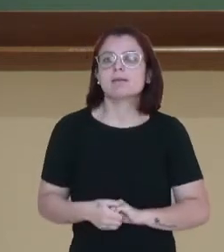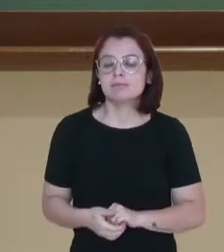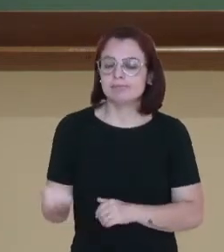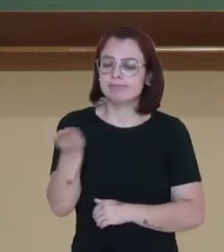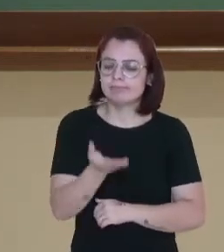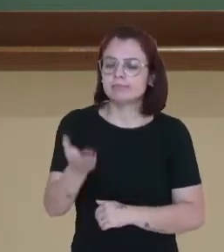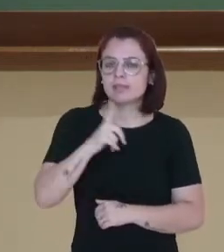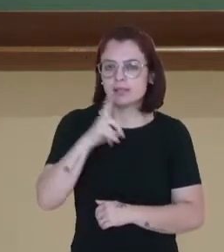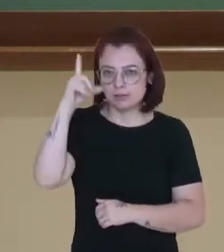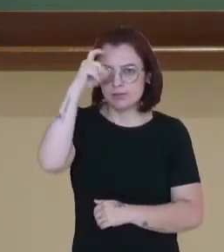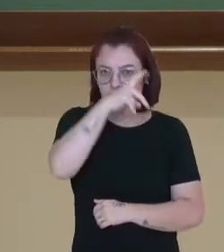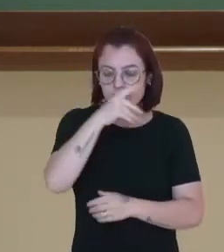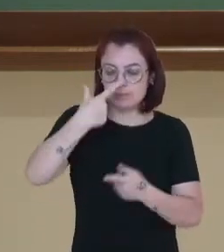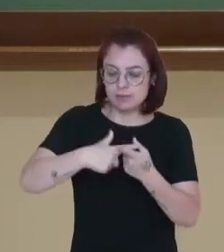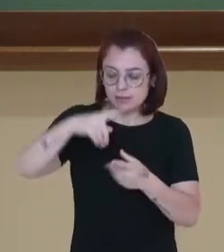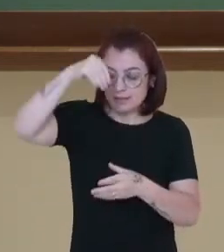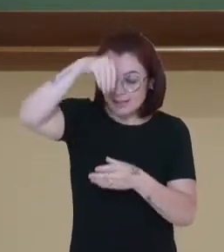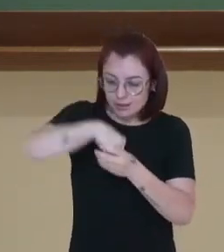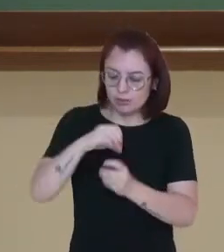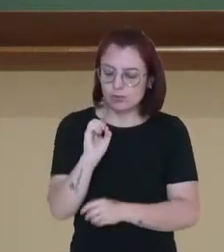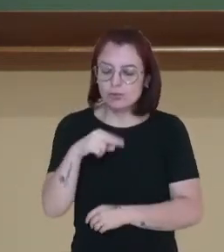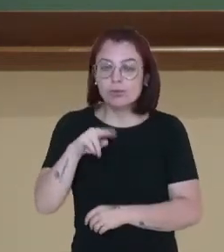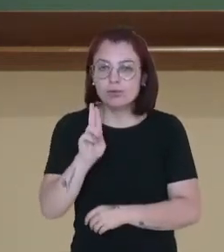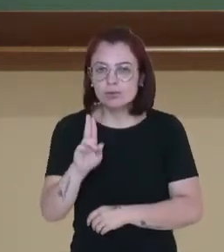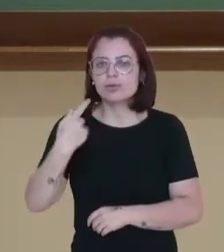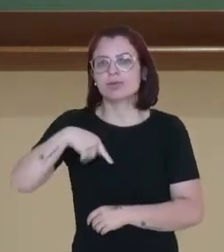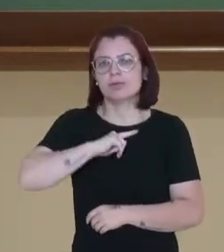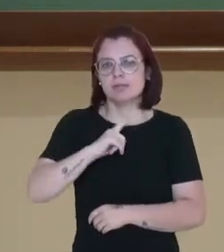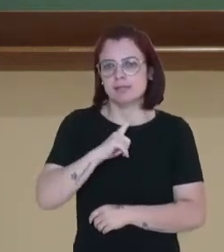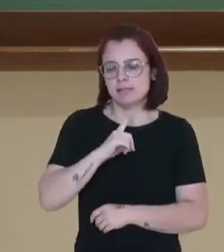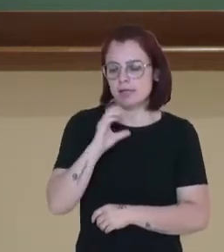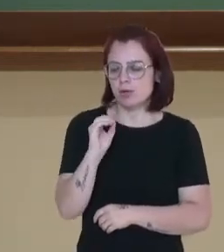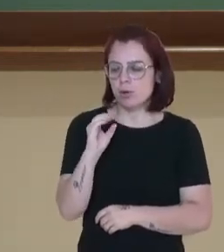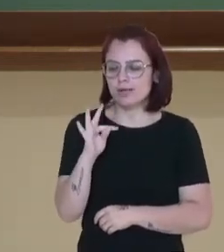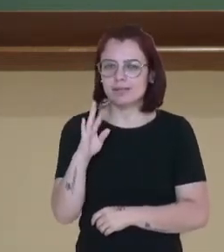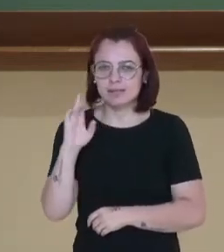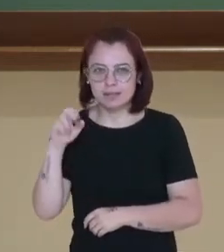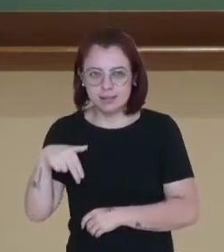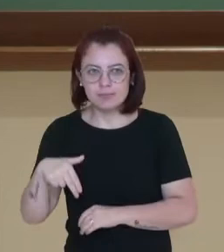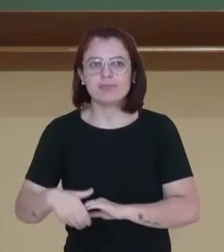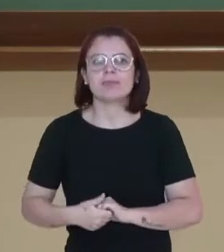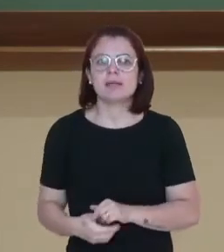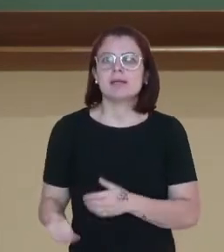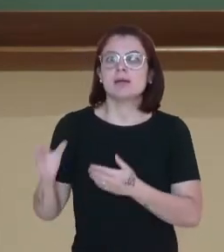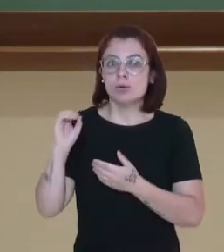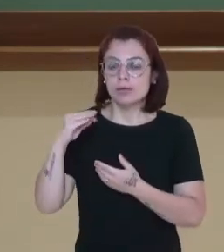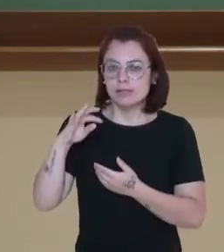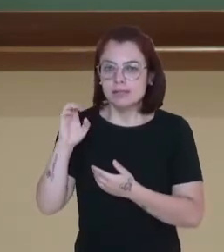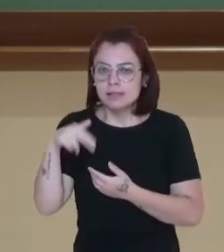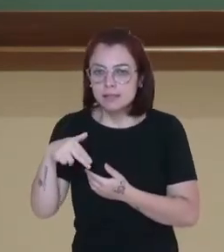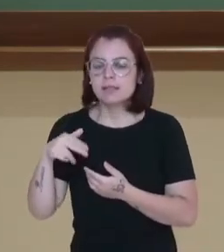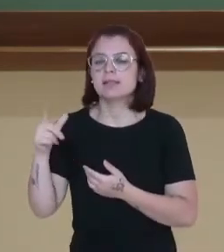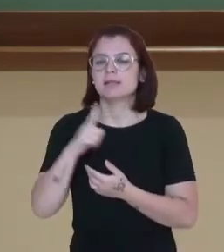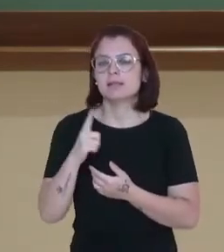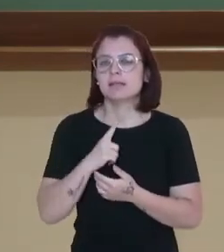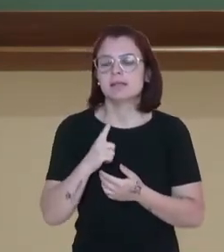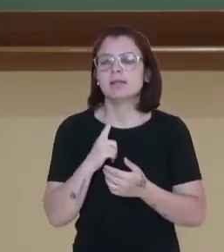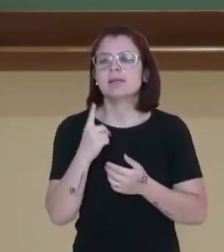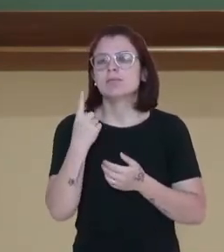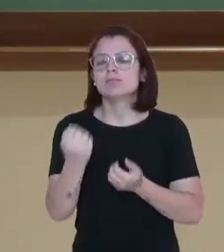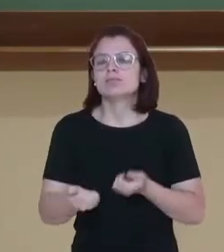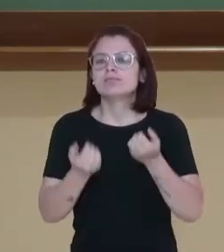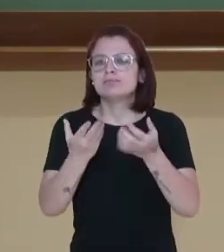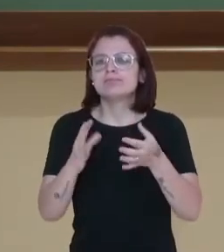difícil porque dentro da ONU nós vamos ter a OTAN e essa OTAN estabelece uma ponte com a